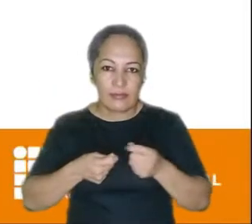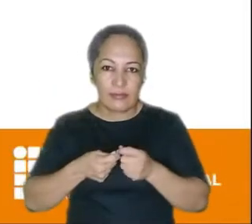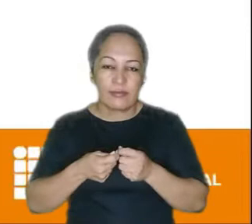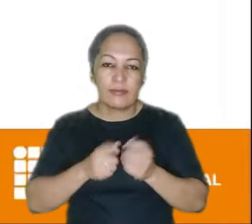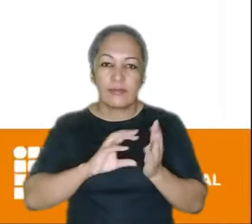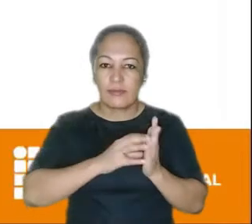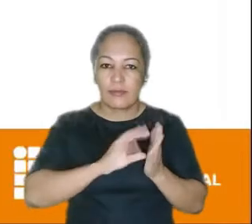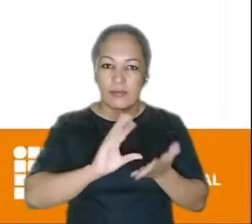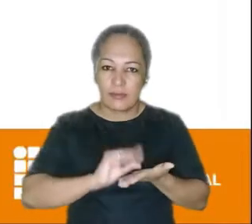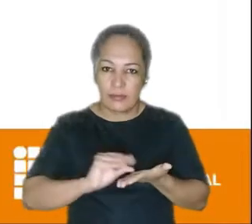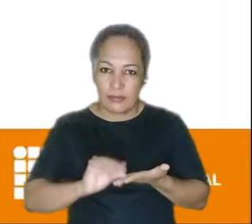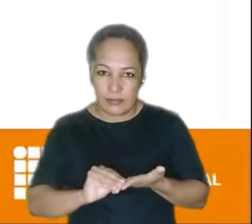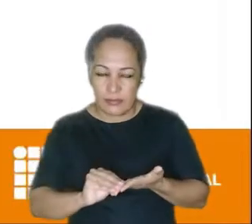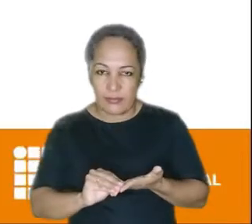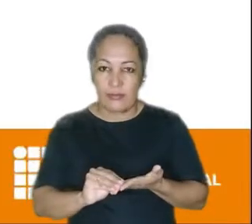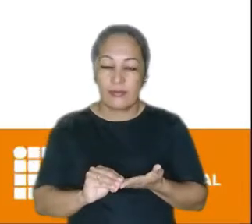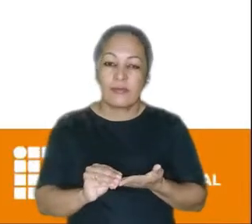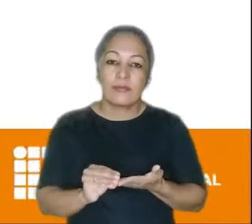de softwares,